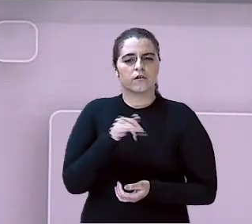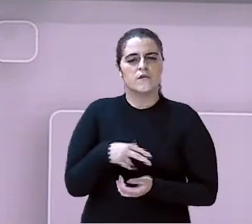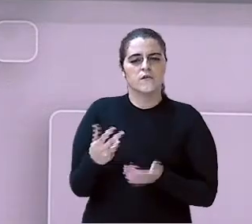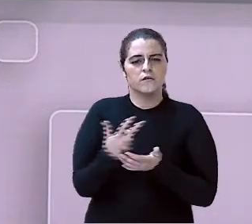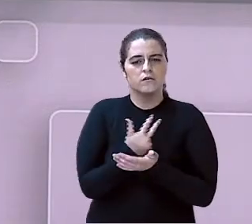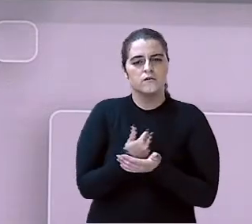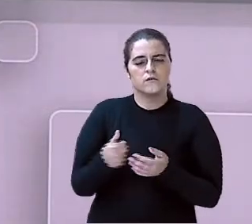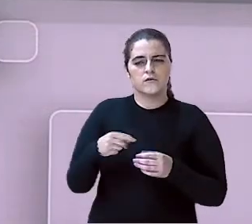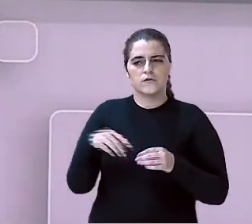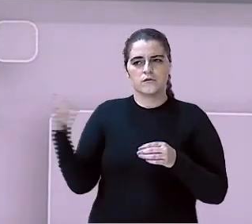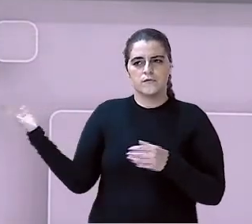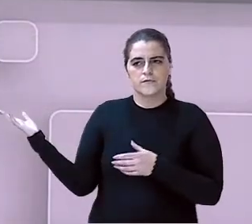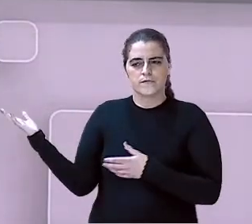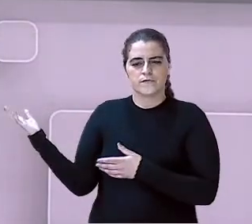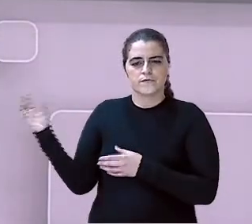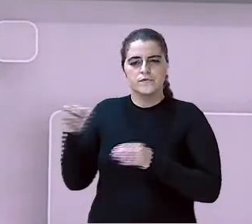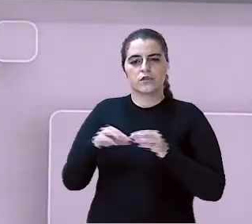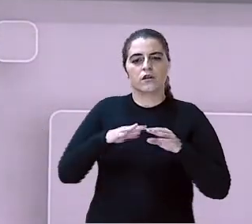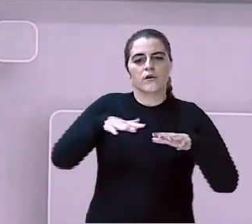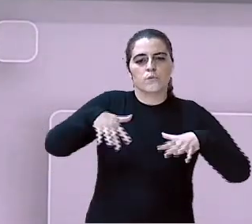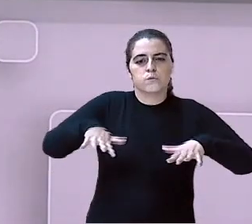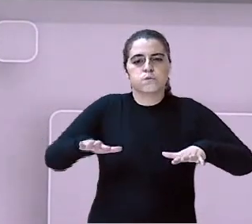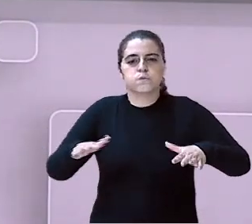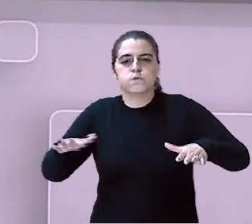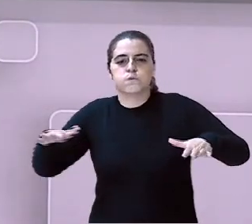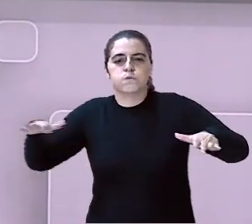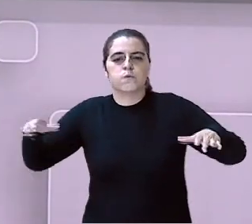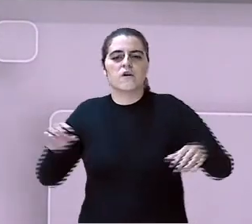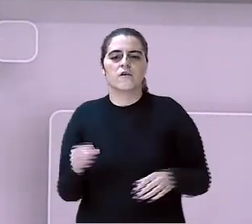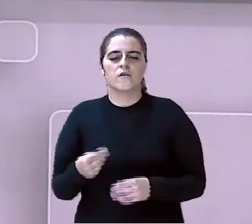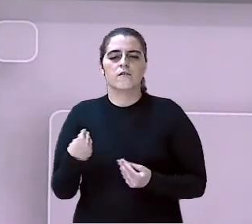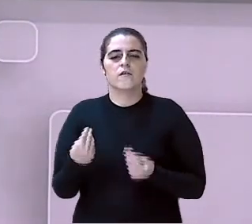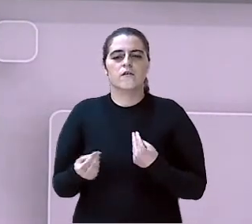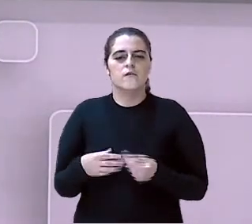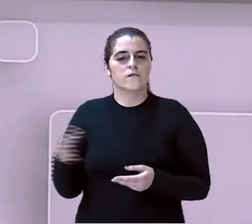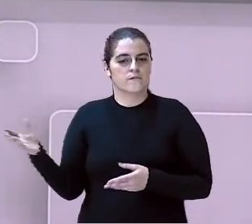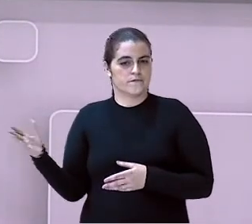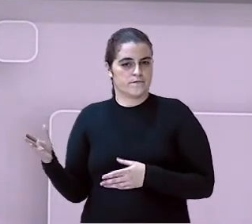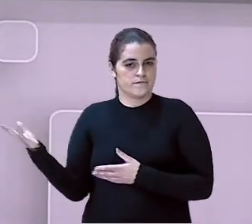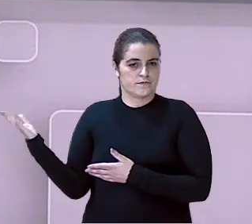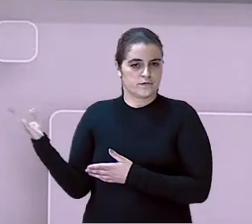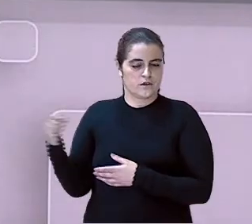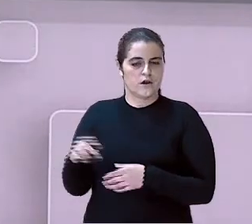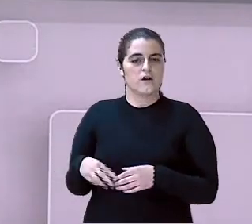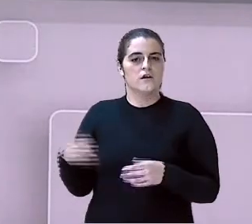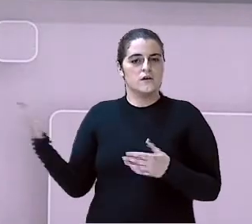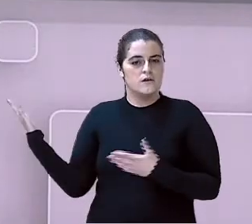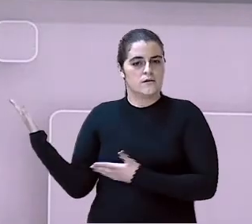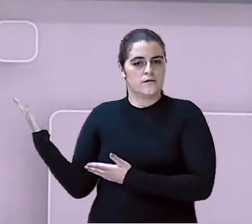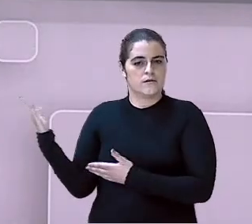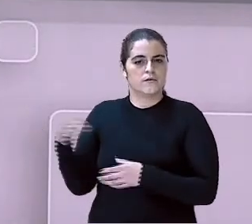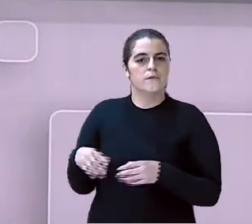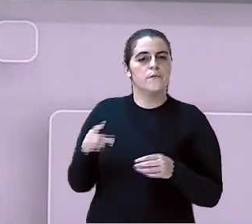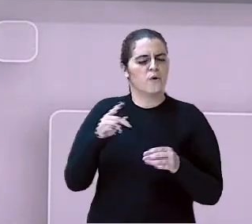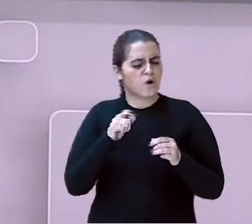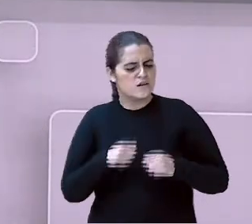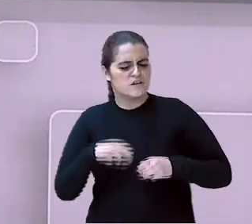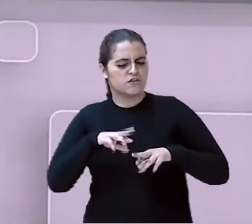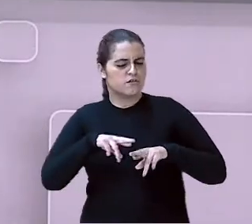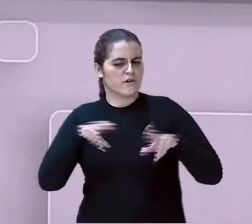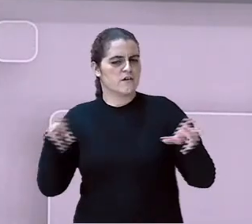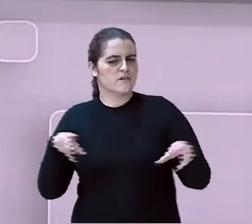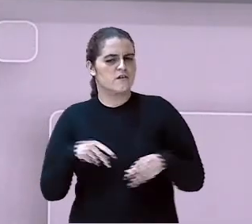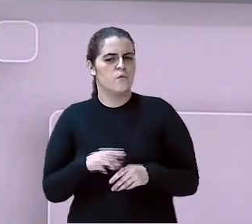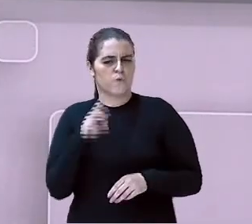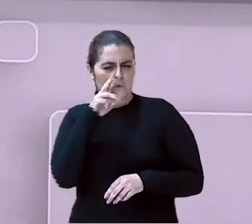da onda do som, ó, bem fraquinho. Então, isso, gente, é a intensidade do som, para a gente poder diferenciar